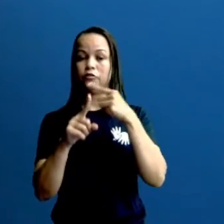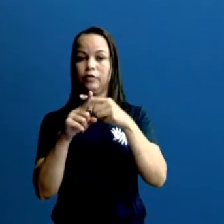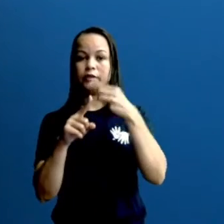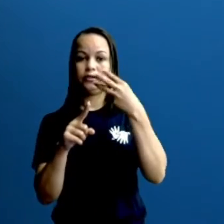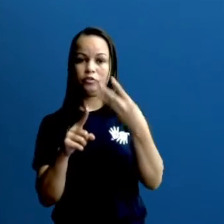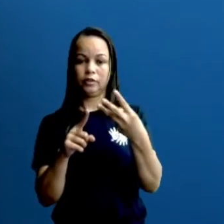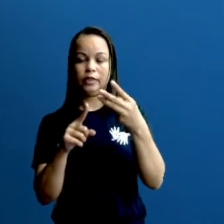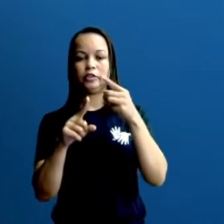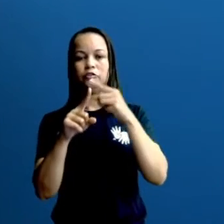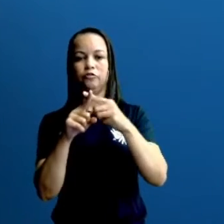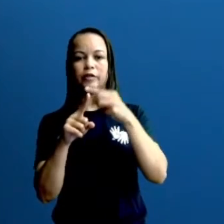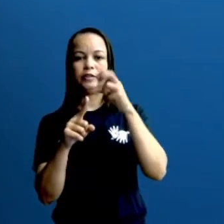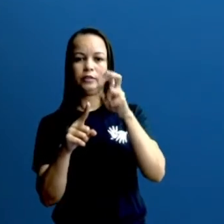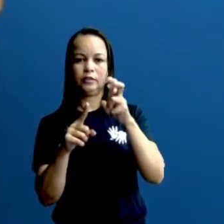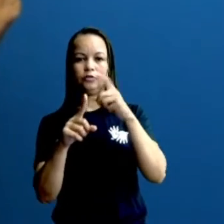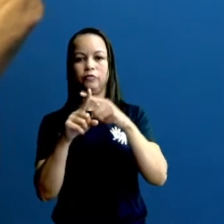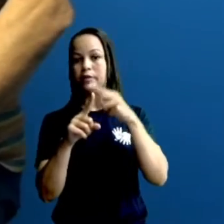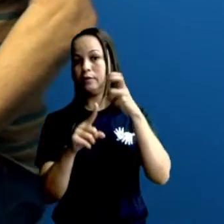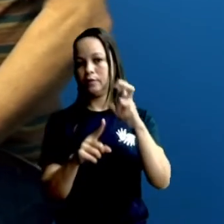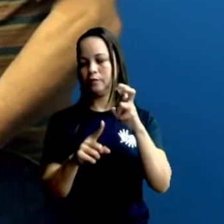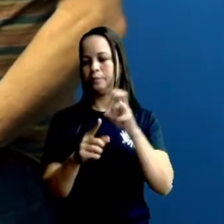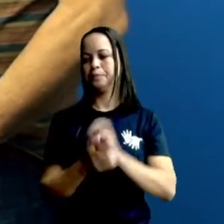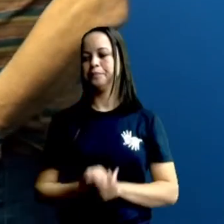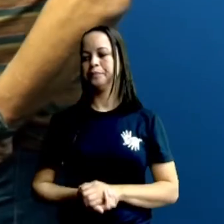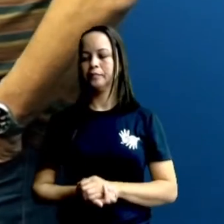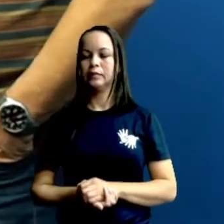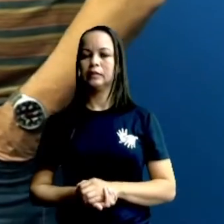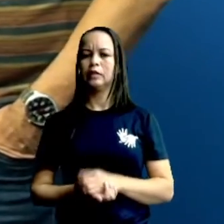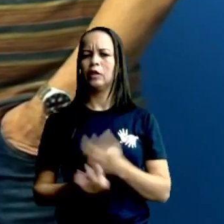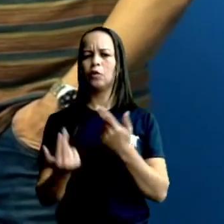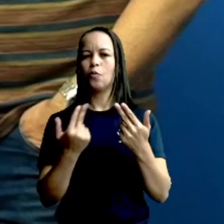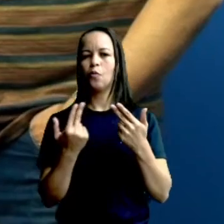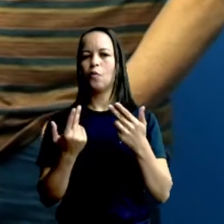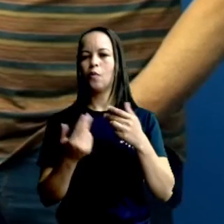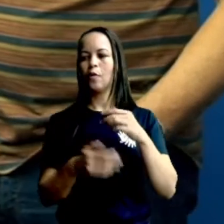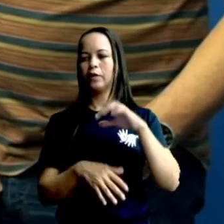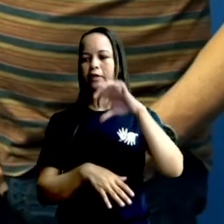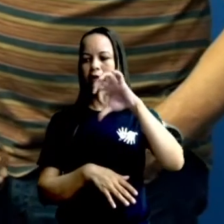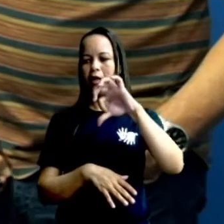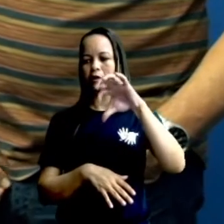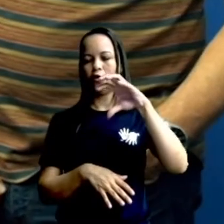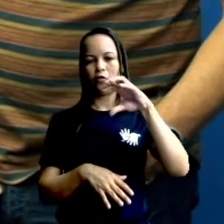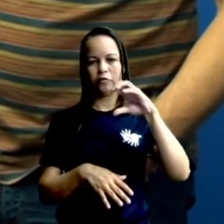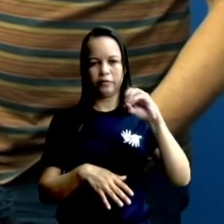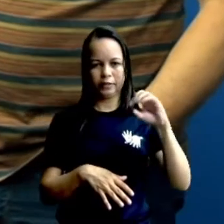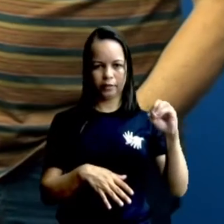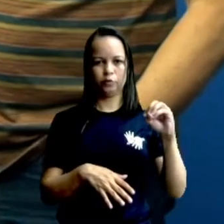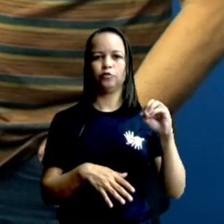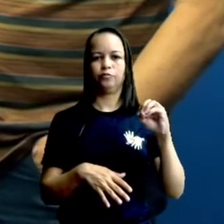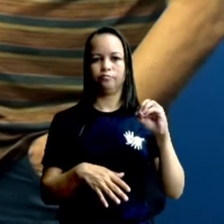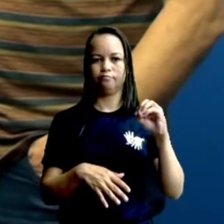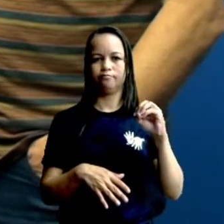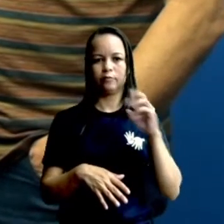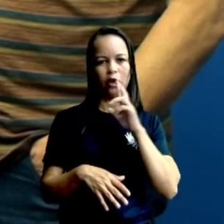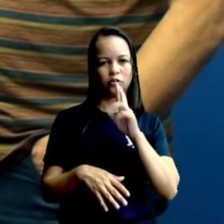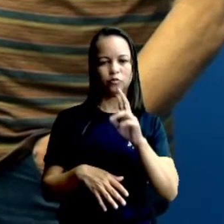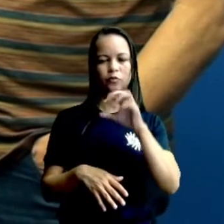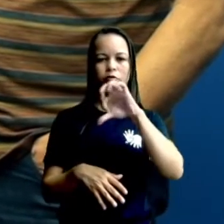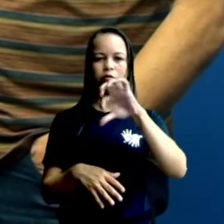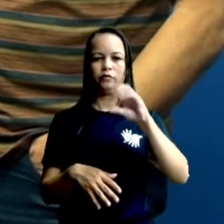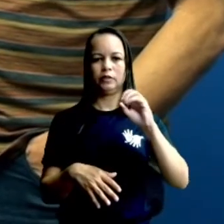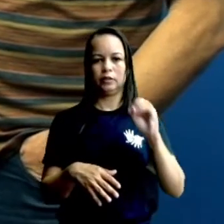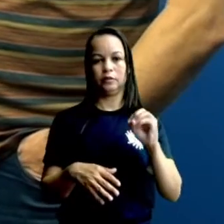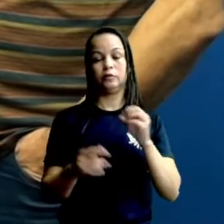3, vezes 3, vezes 5, vezes 5. Pode fazer as contas aí que você vai achar 900. Então, o